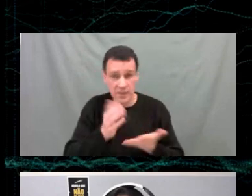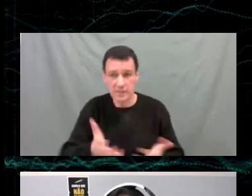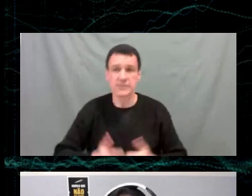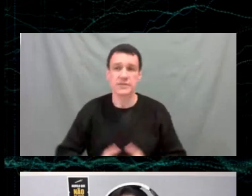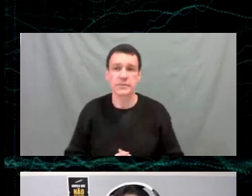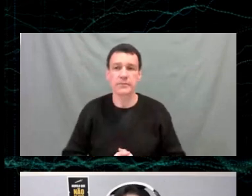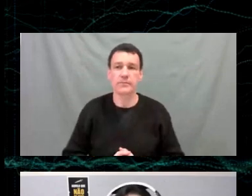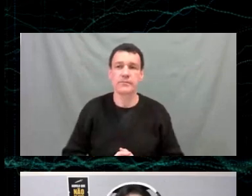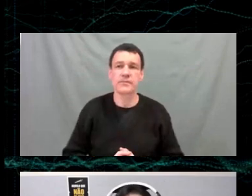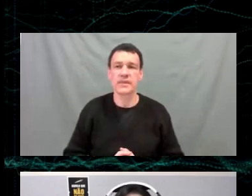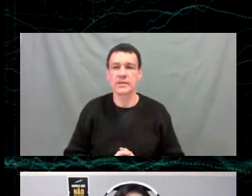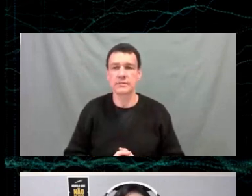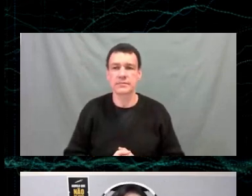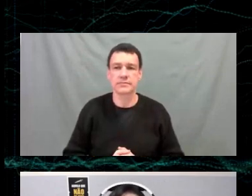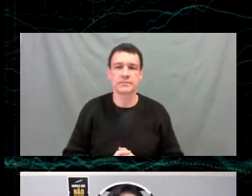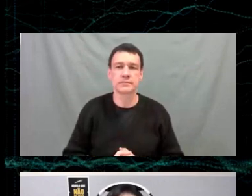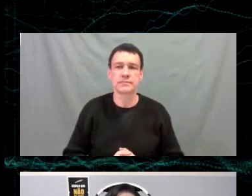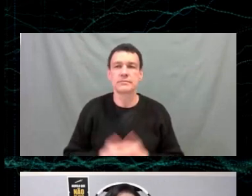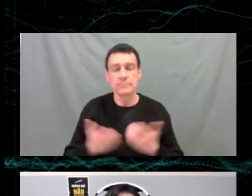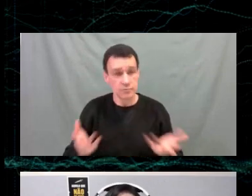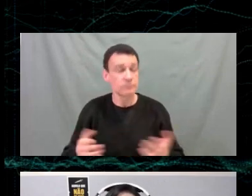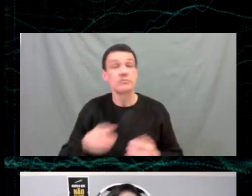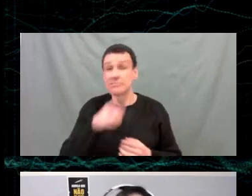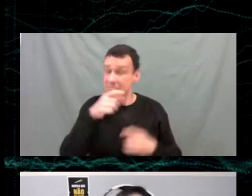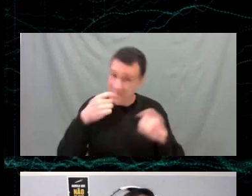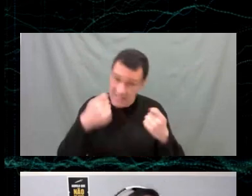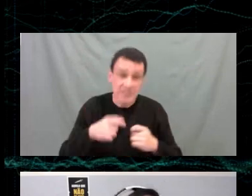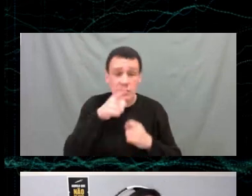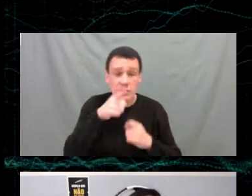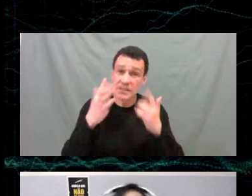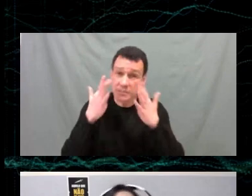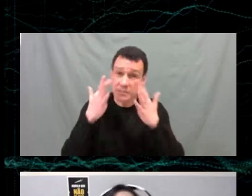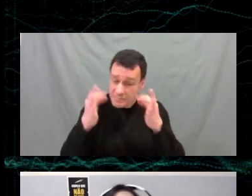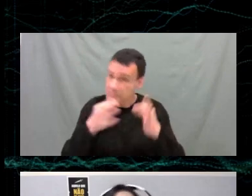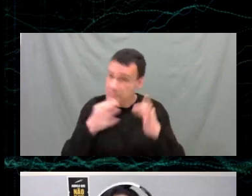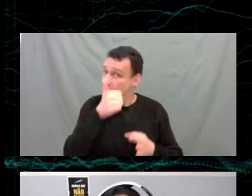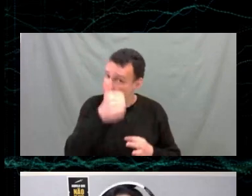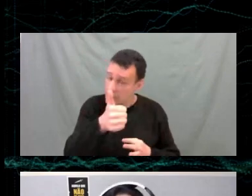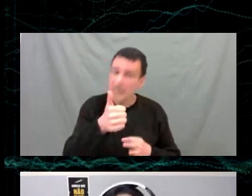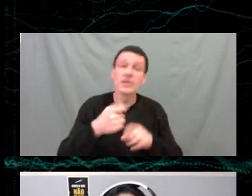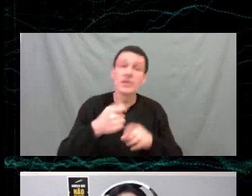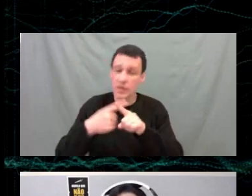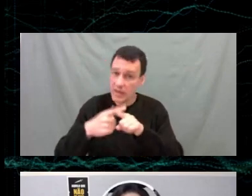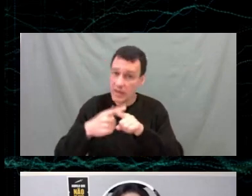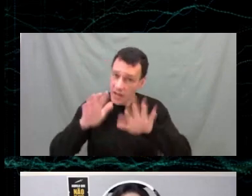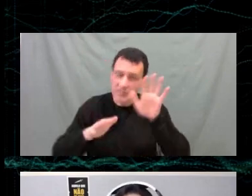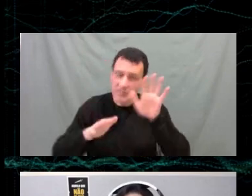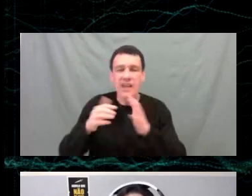ambiente. Então, é importante que você fique de olho para que o housekeeper, em vez de ser um auxiliar, não se torne um problema.